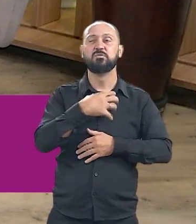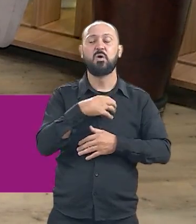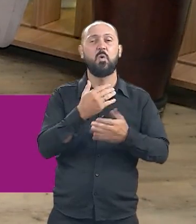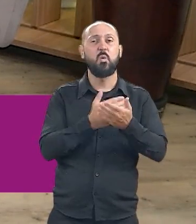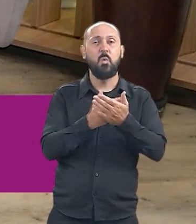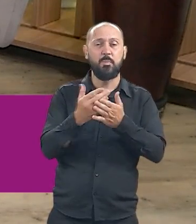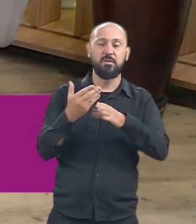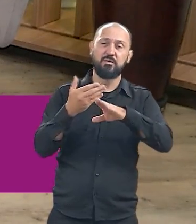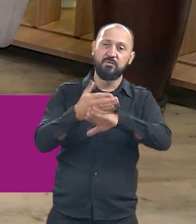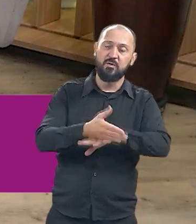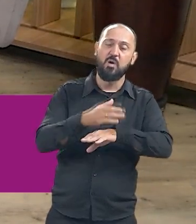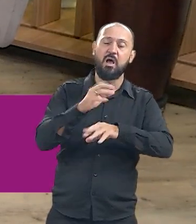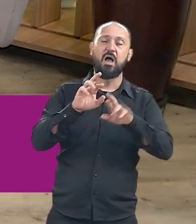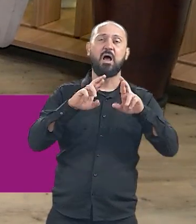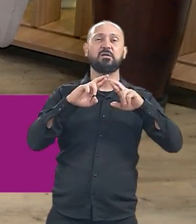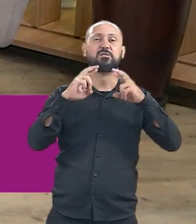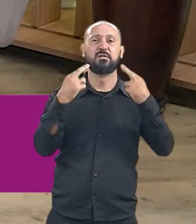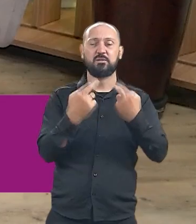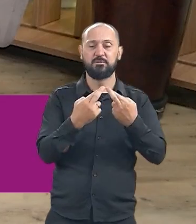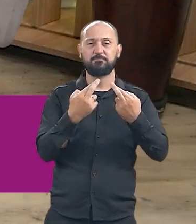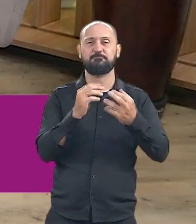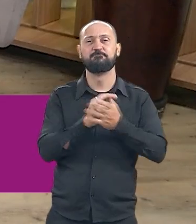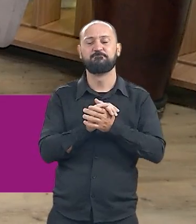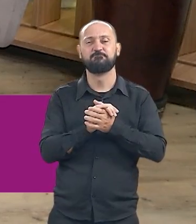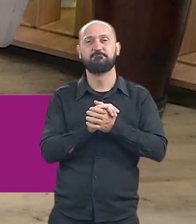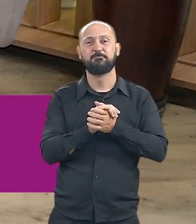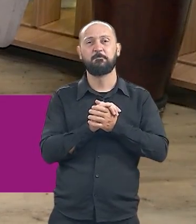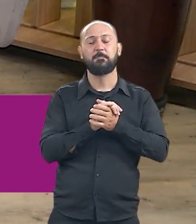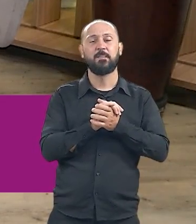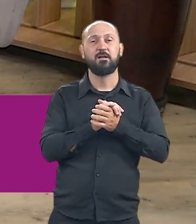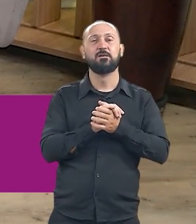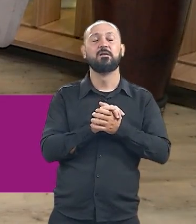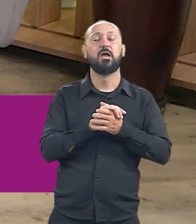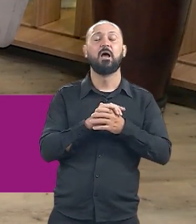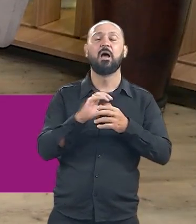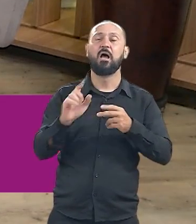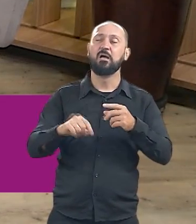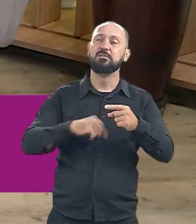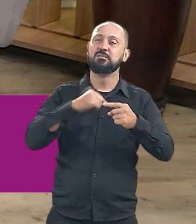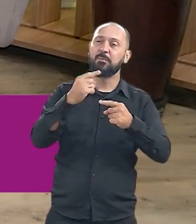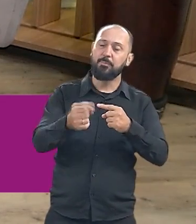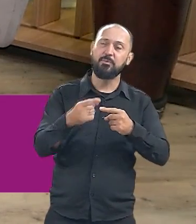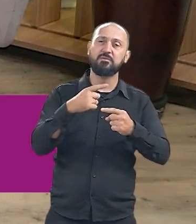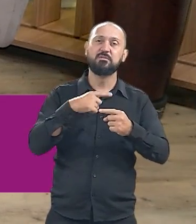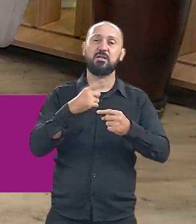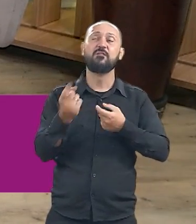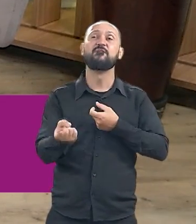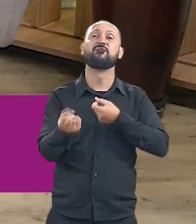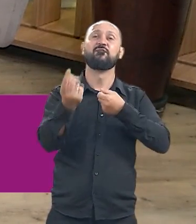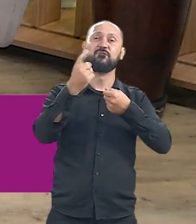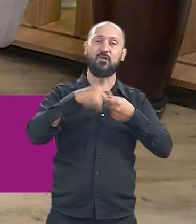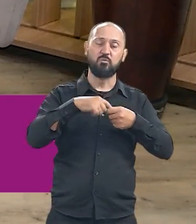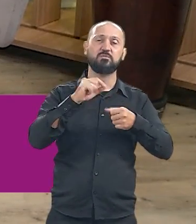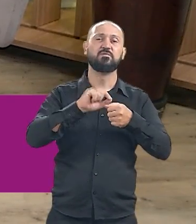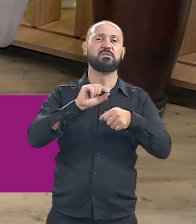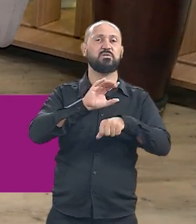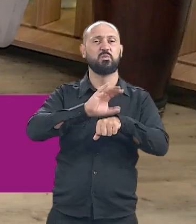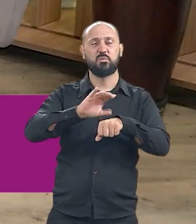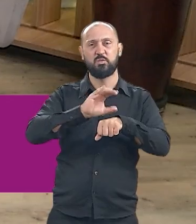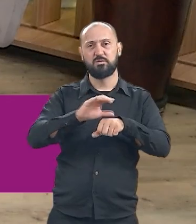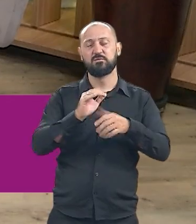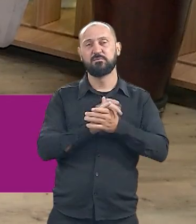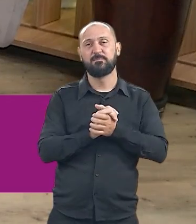reuniões, e depois de uma outra oportunidade ela volta a fazer o curso. E essas reuniões, elas